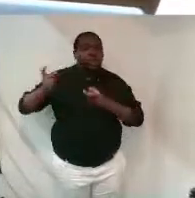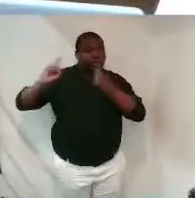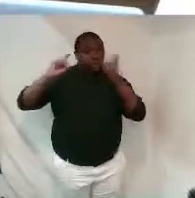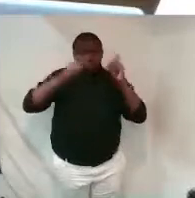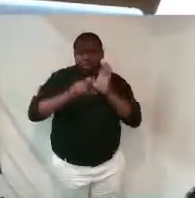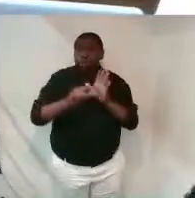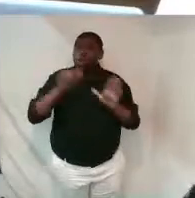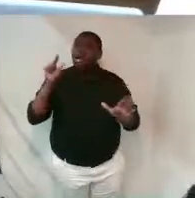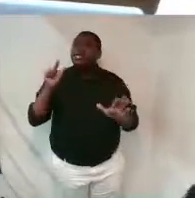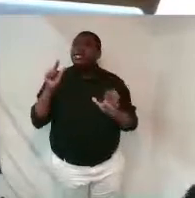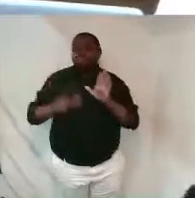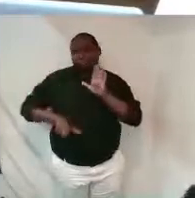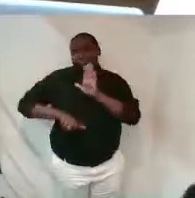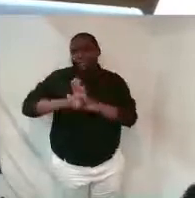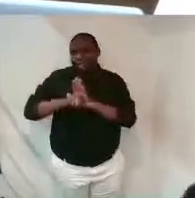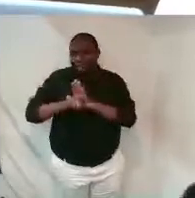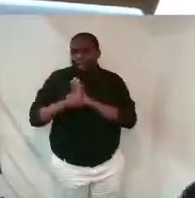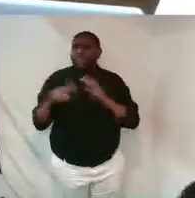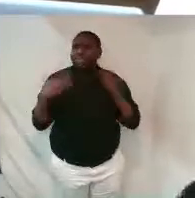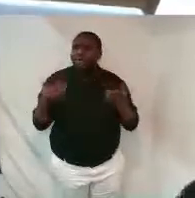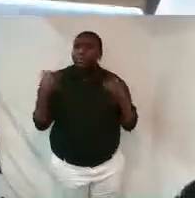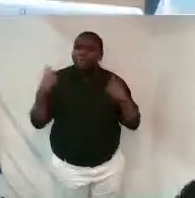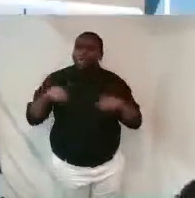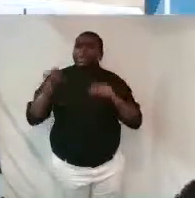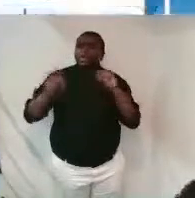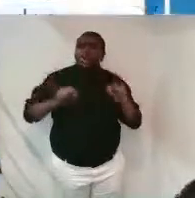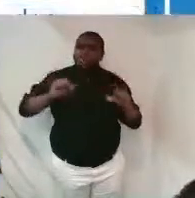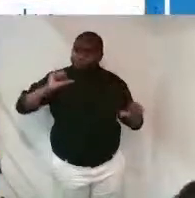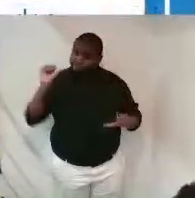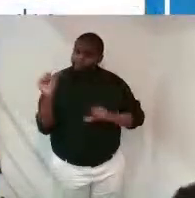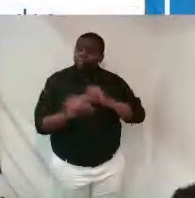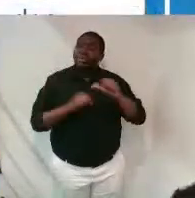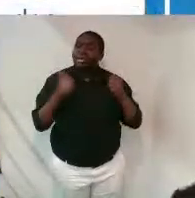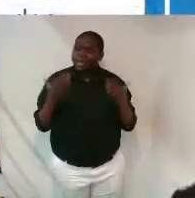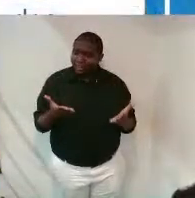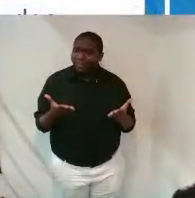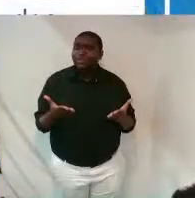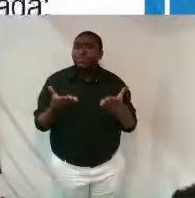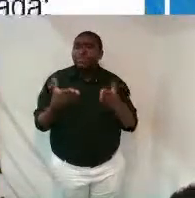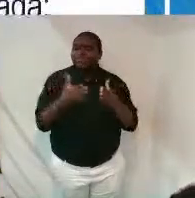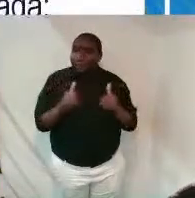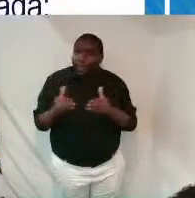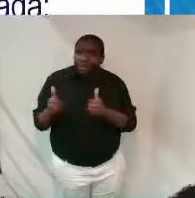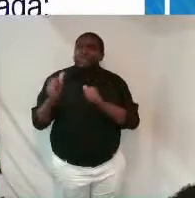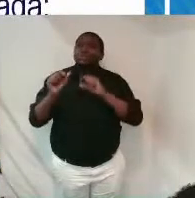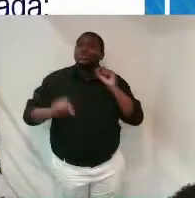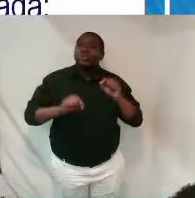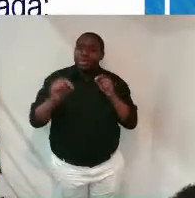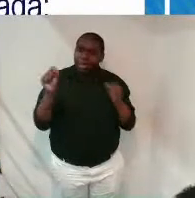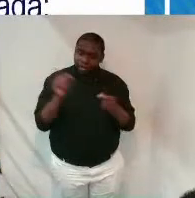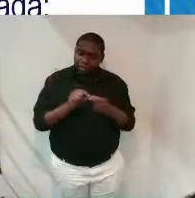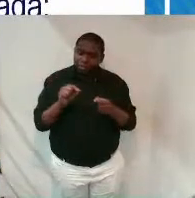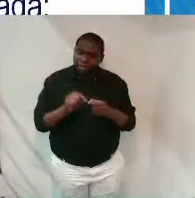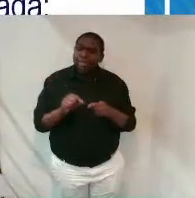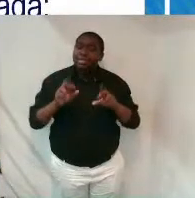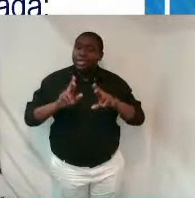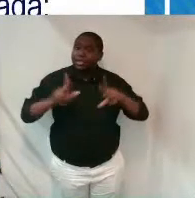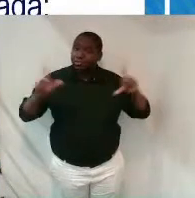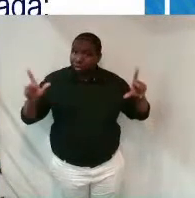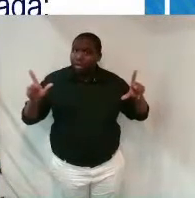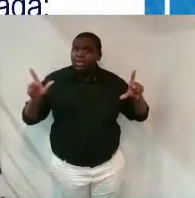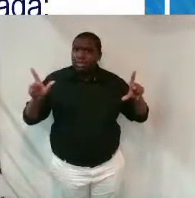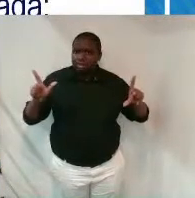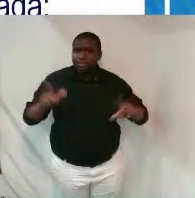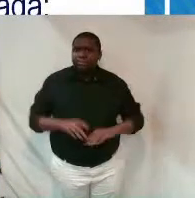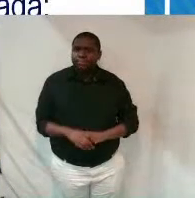estabeleceu. Então é preciso romper essa paralisia, exigindo desde logo que se faça essa distinção de resíduos